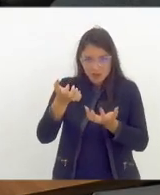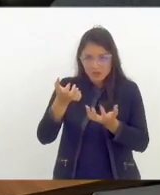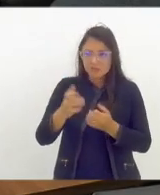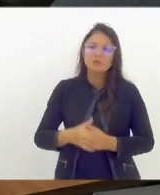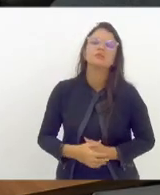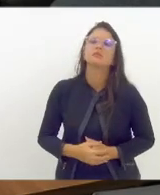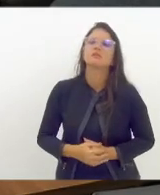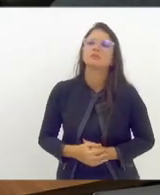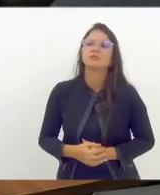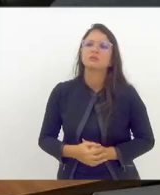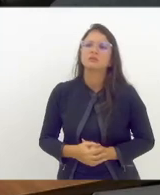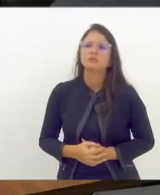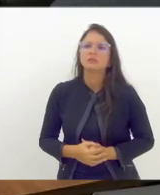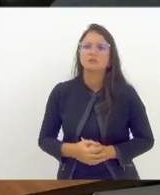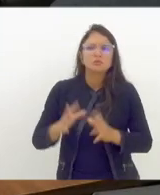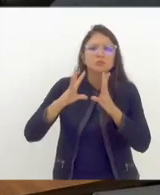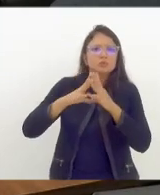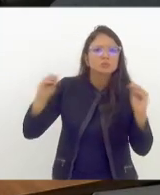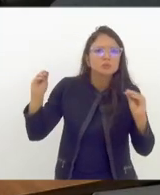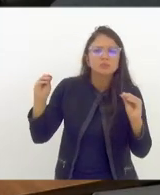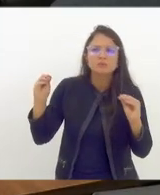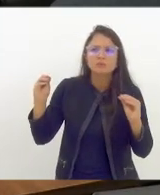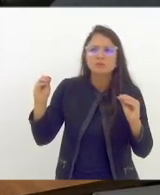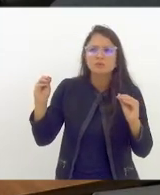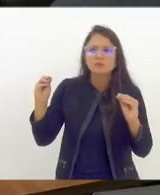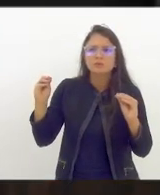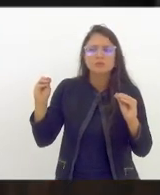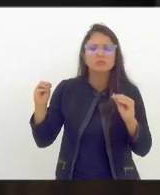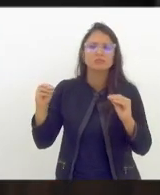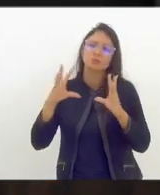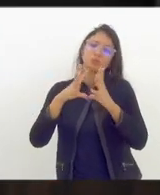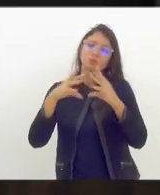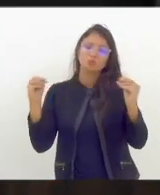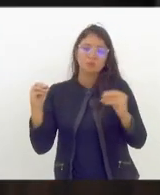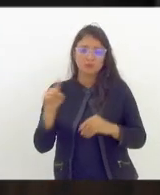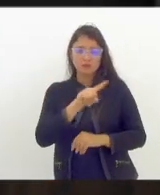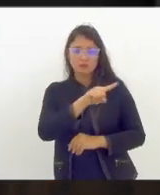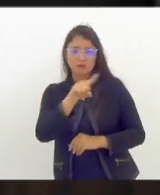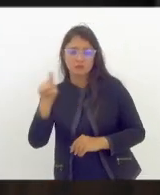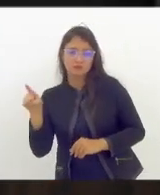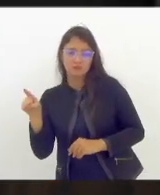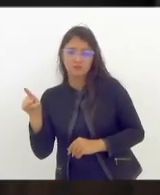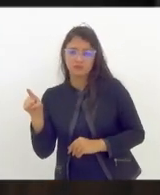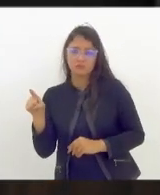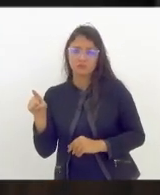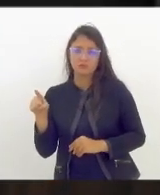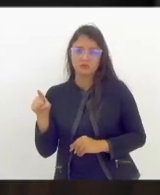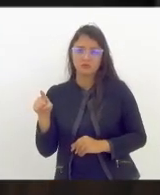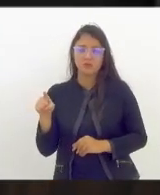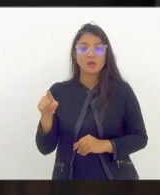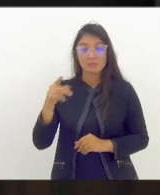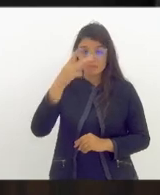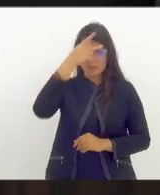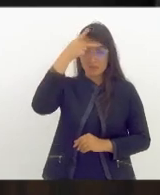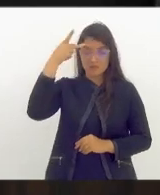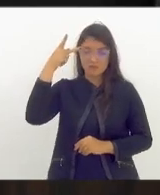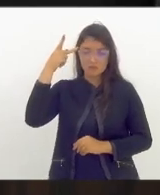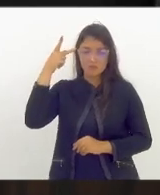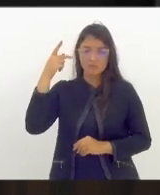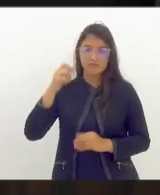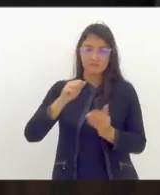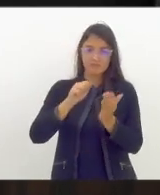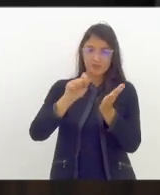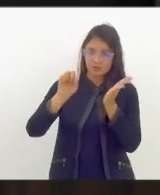Bom, agora já desapareceu aqui. Bom, não havendo mais orador inscrito no